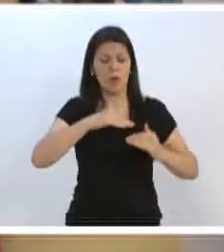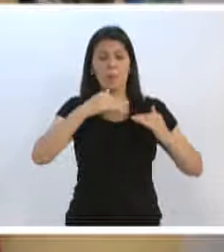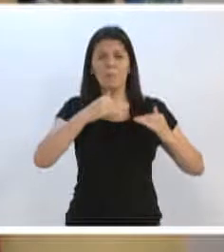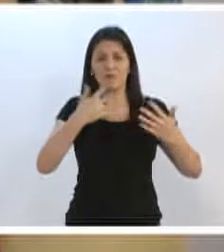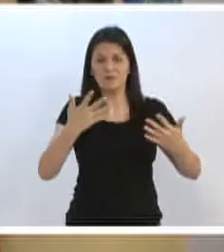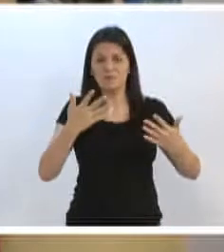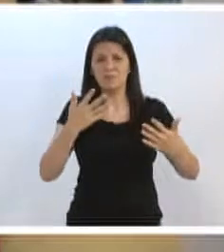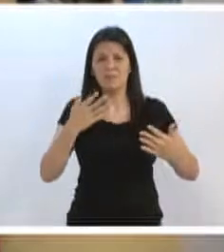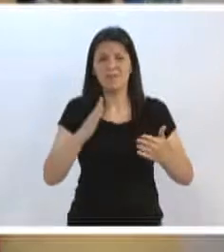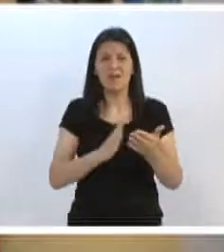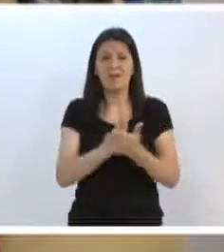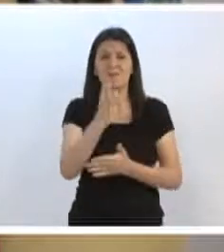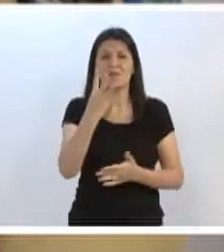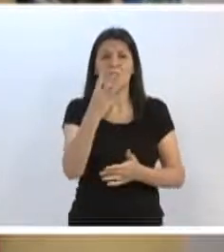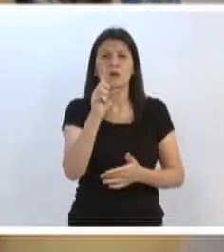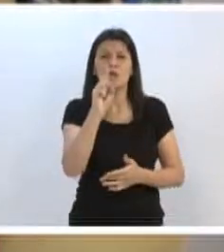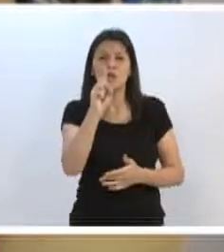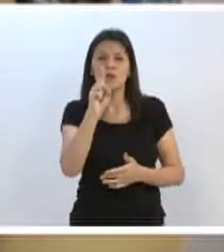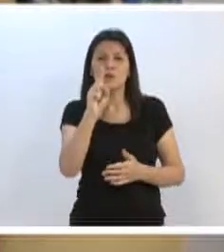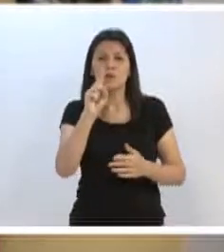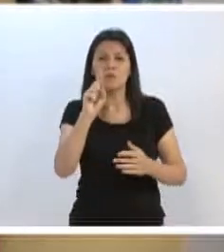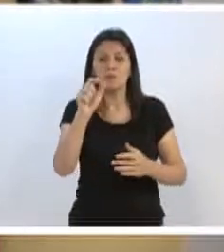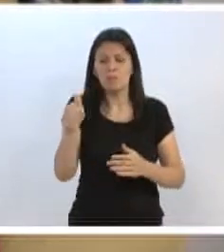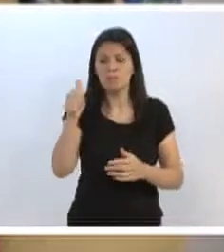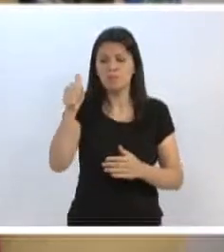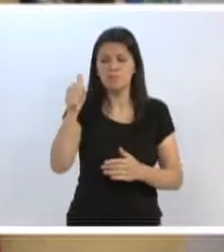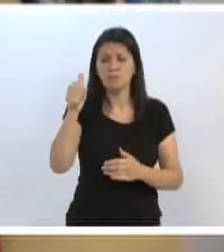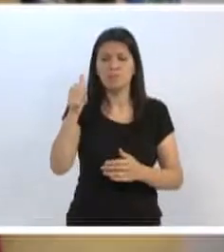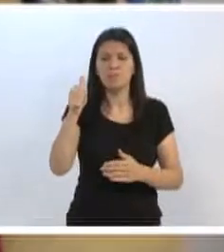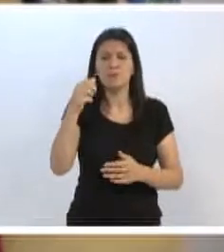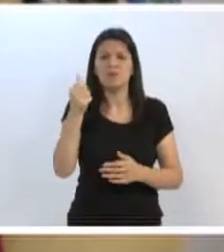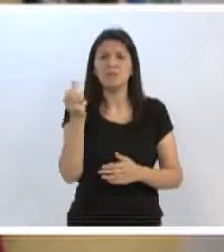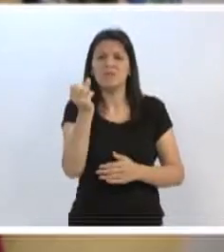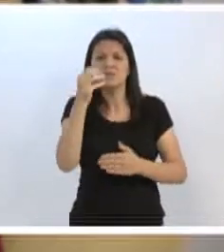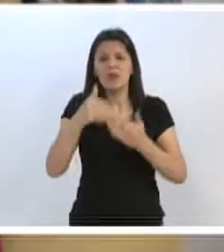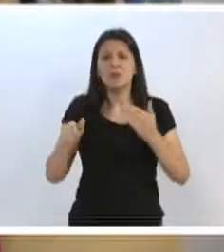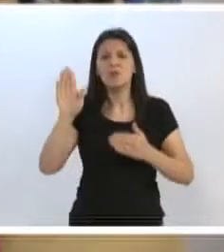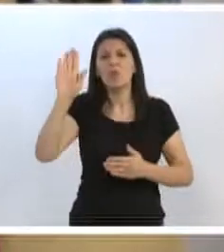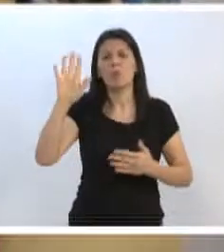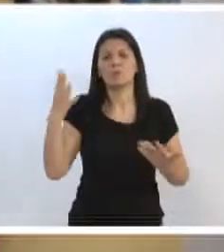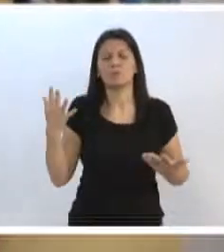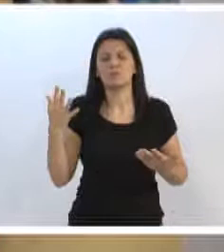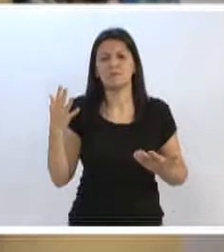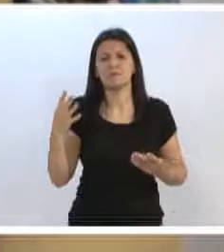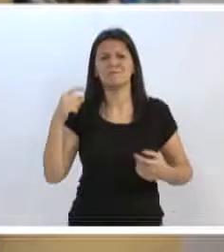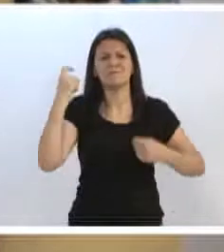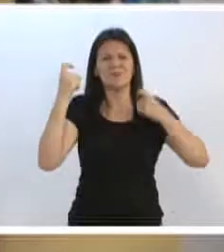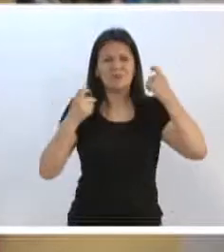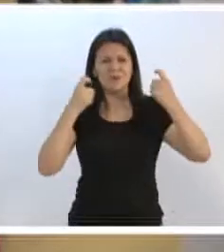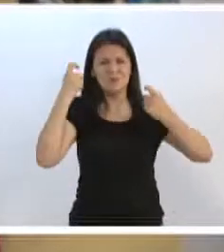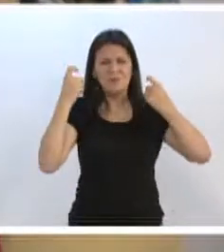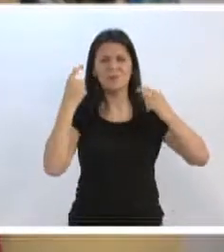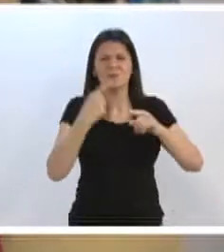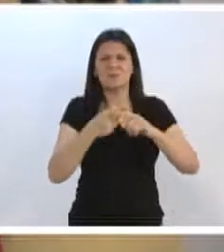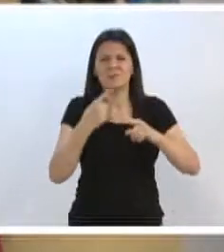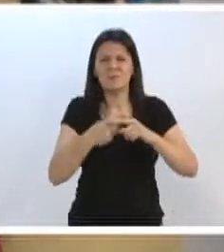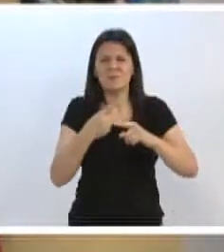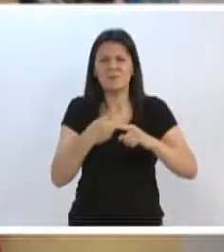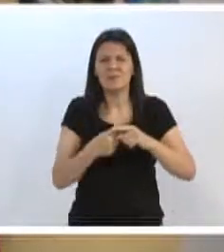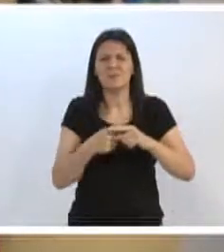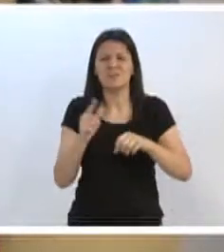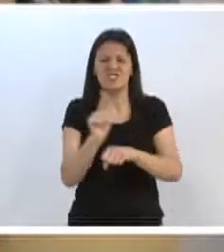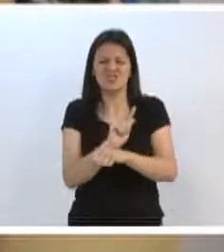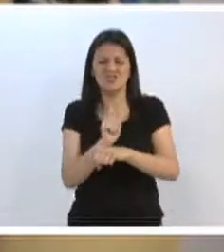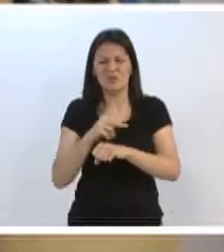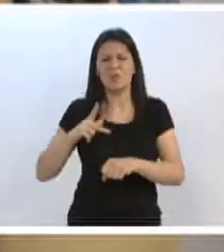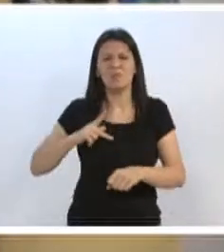Senado com 41 votos favoráveis e 16 contra, e que muito preocupa nas contas da gestão pública, uma vez que o parâmetro do subsídio aqui